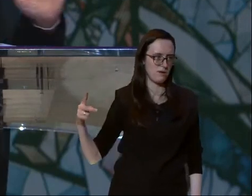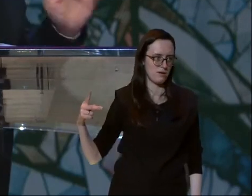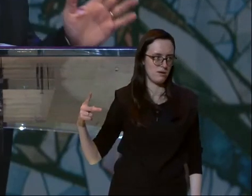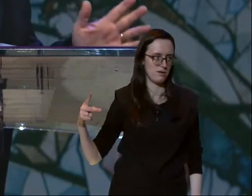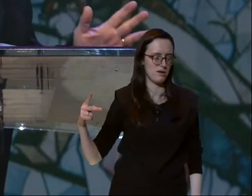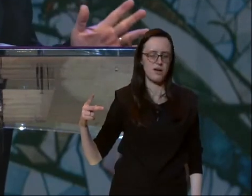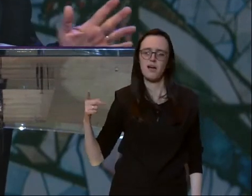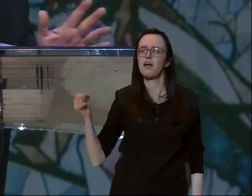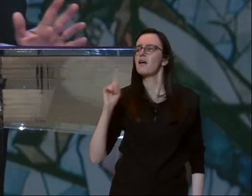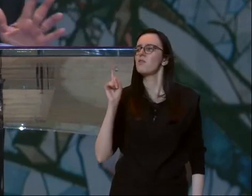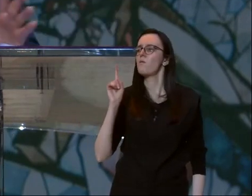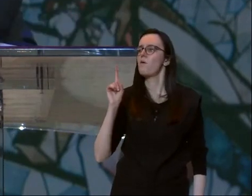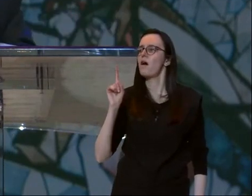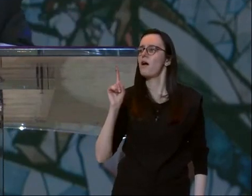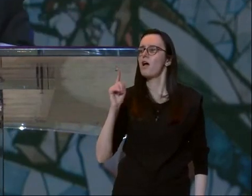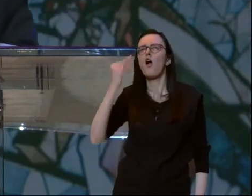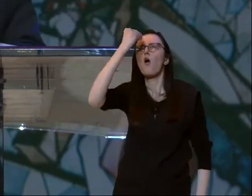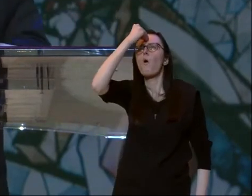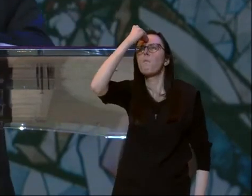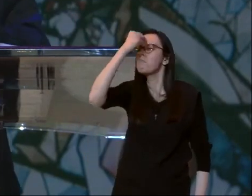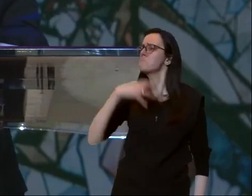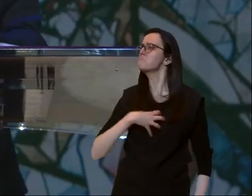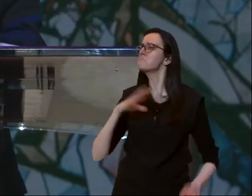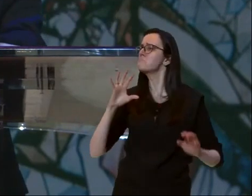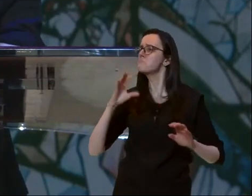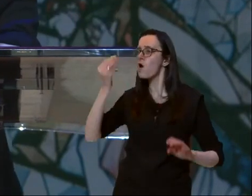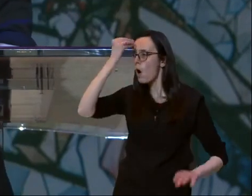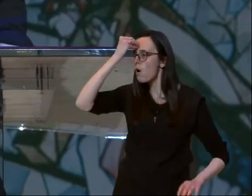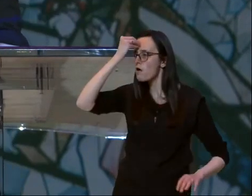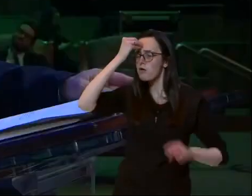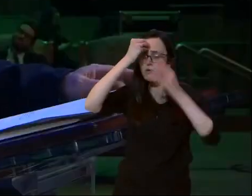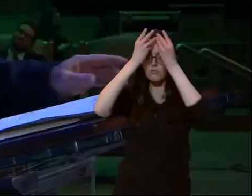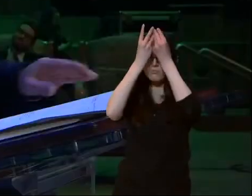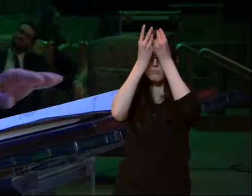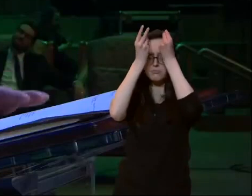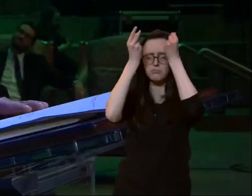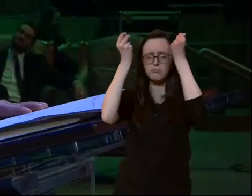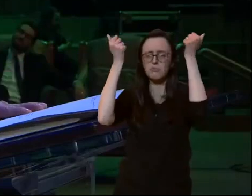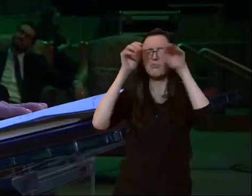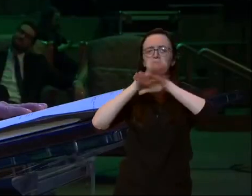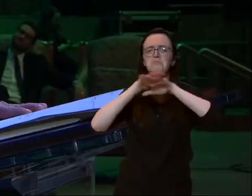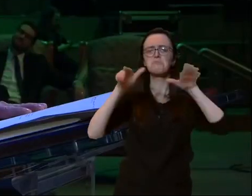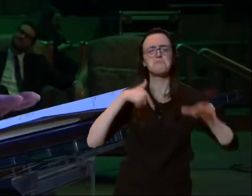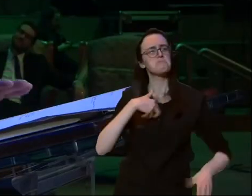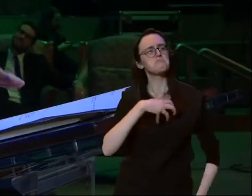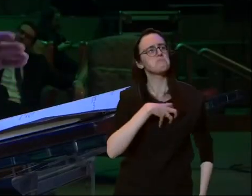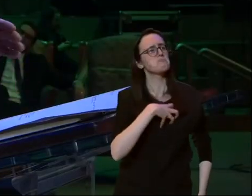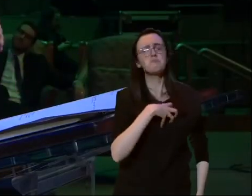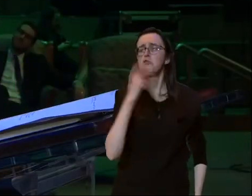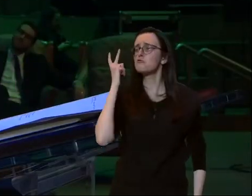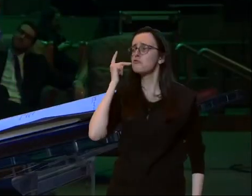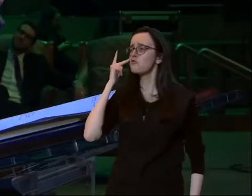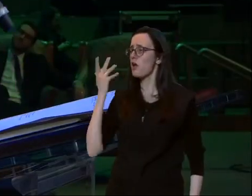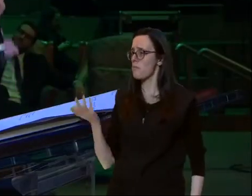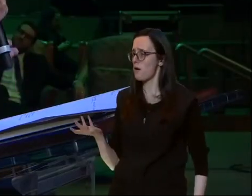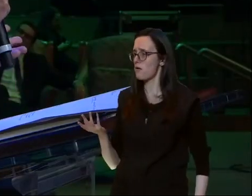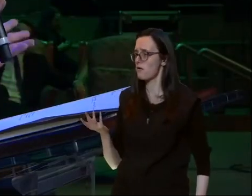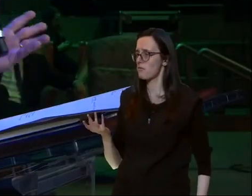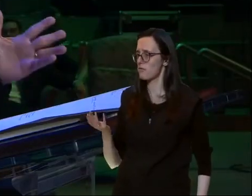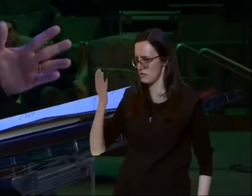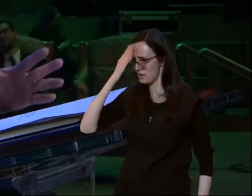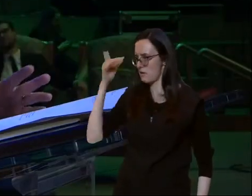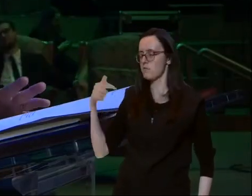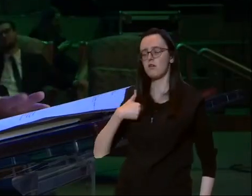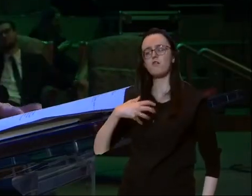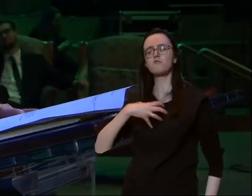Não era mais questão de culpa, não vinha culpa, ele não sentia pecado naquilo. Ele se sentia um paladino